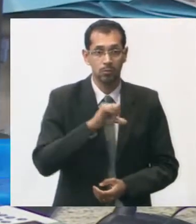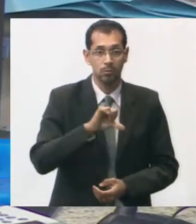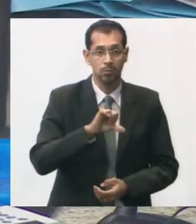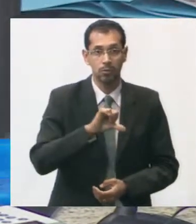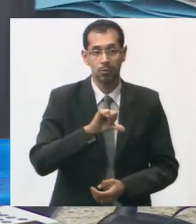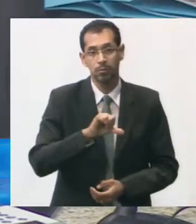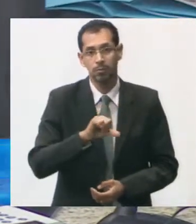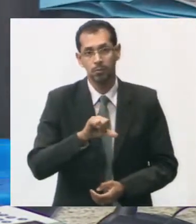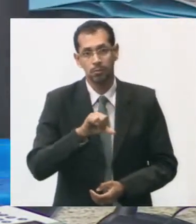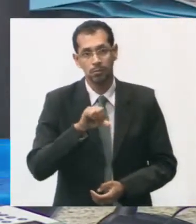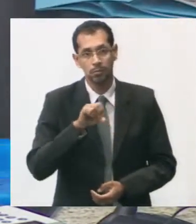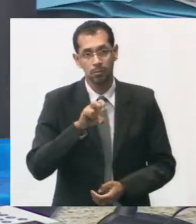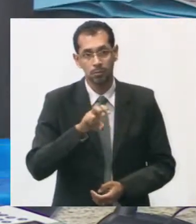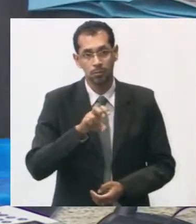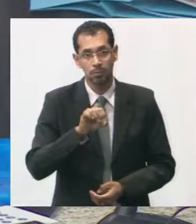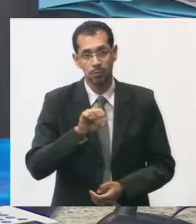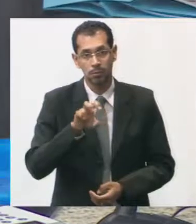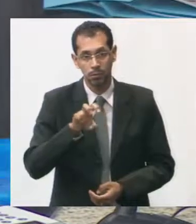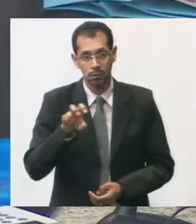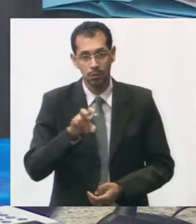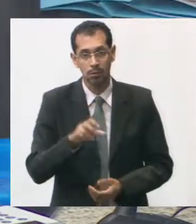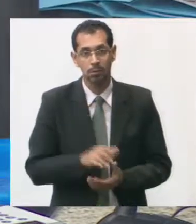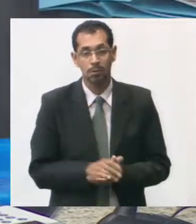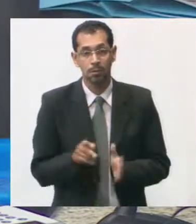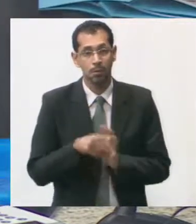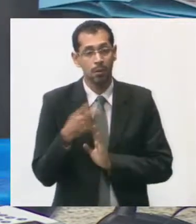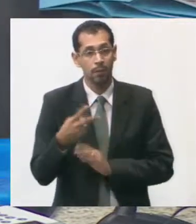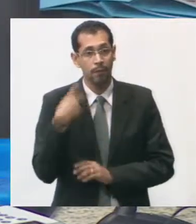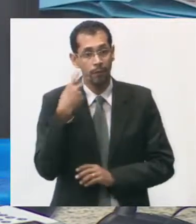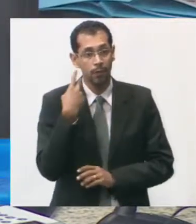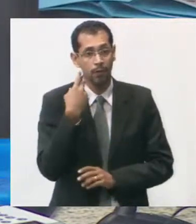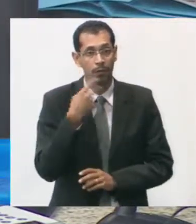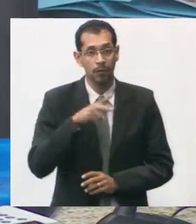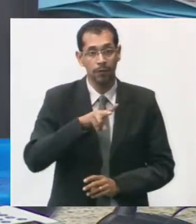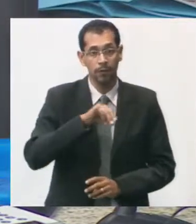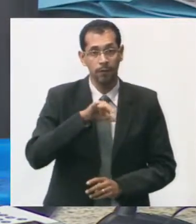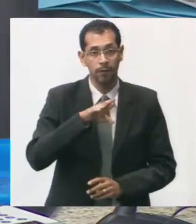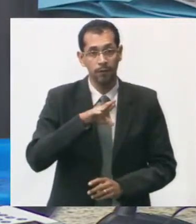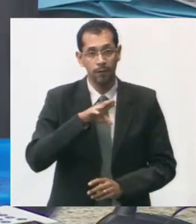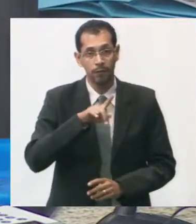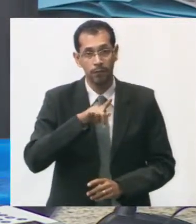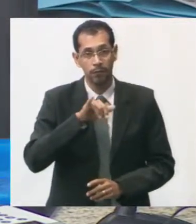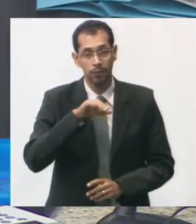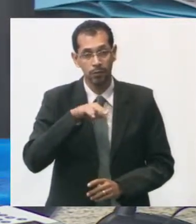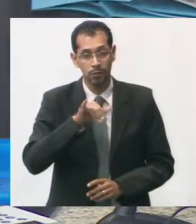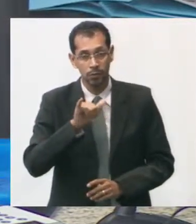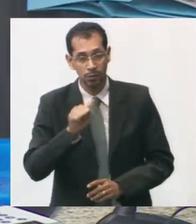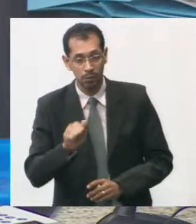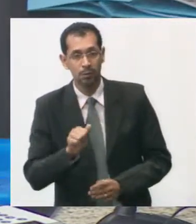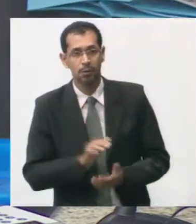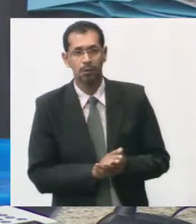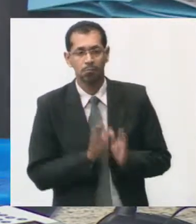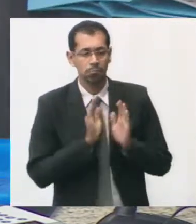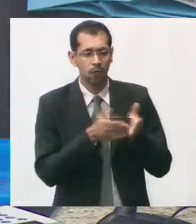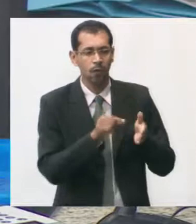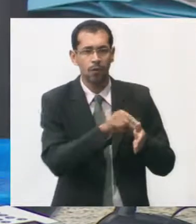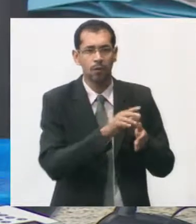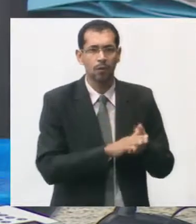9.155/2018, de autoria da vereadora Virgínia Brandão, dispõe sobre a história das pessoas que têm